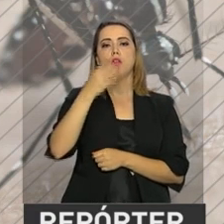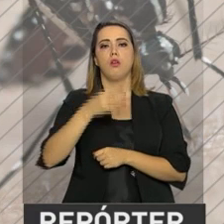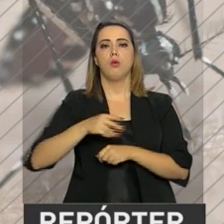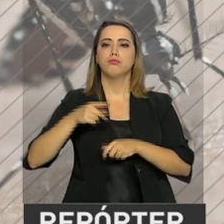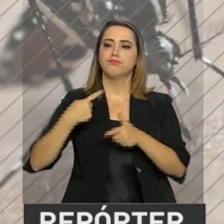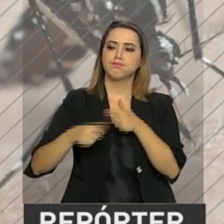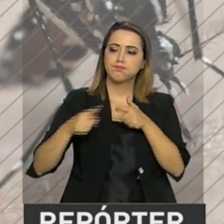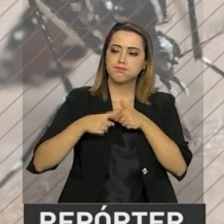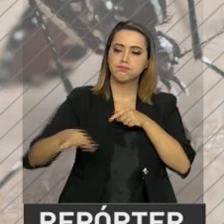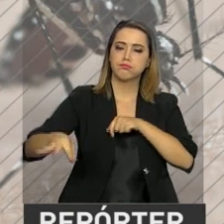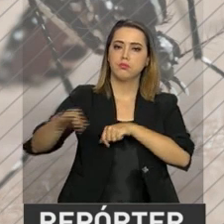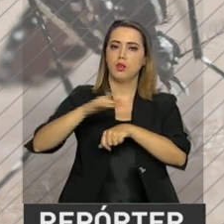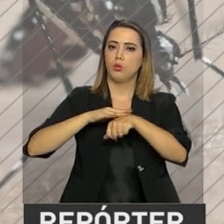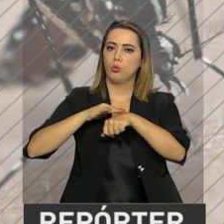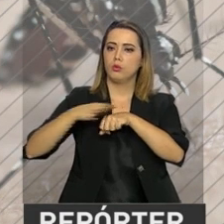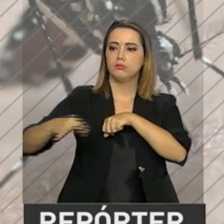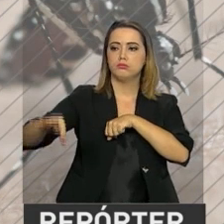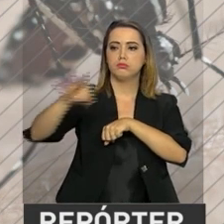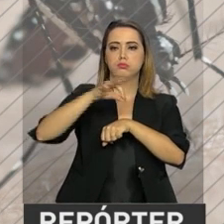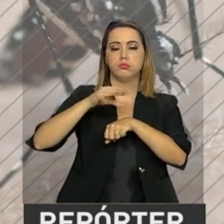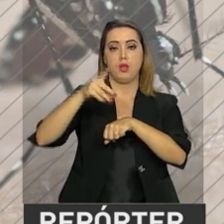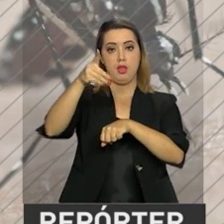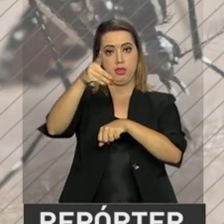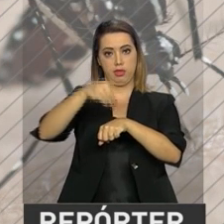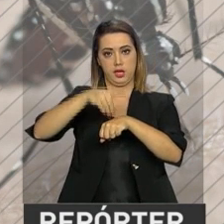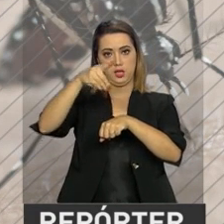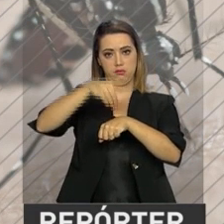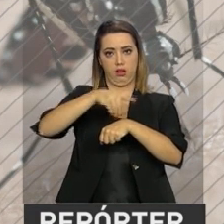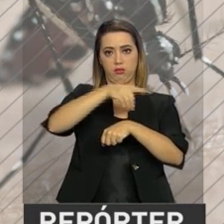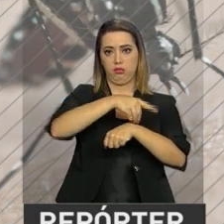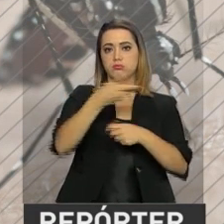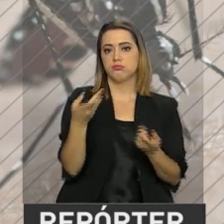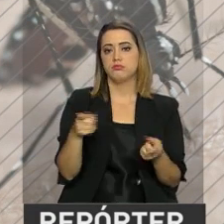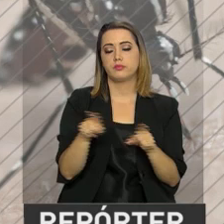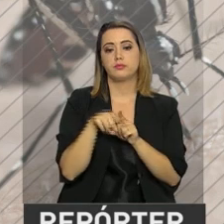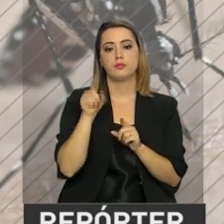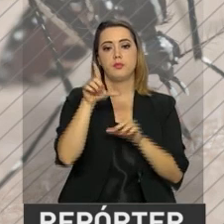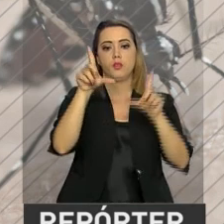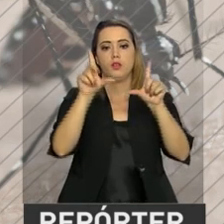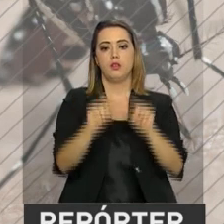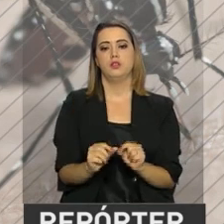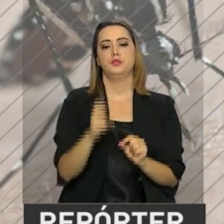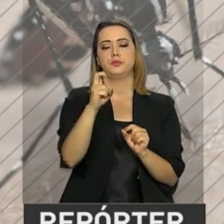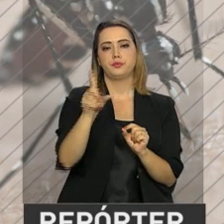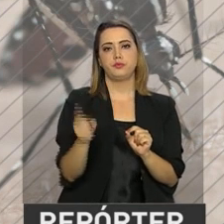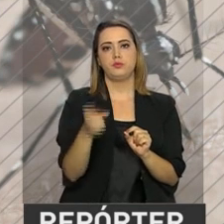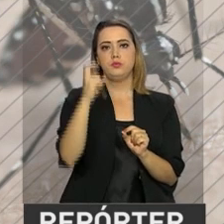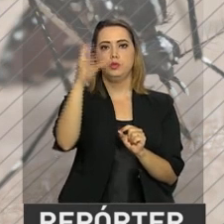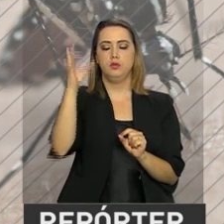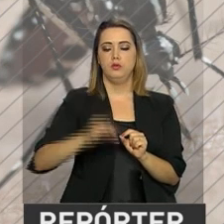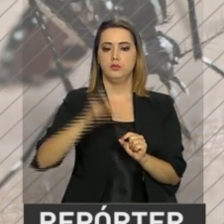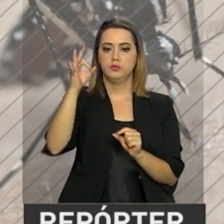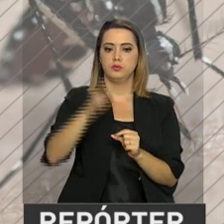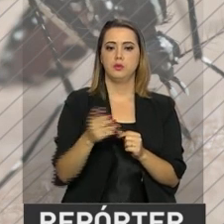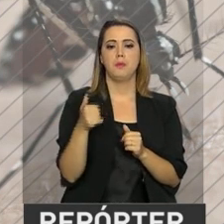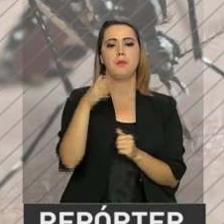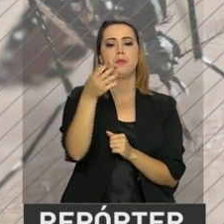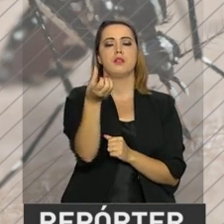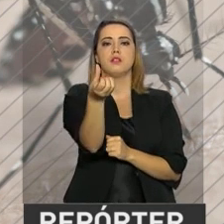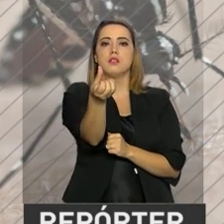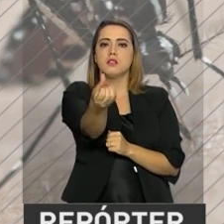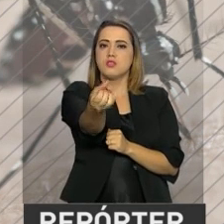até outubro deste ano, uma queda de 5,5% em relação a 2015. Foram cerca de 600